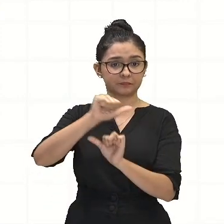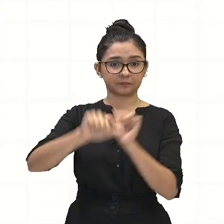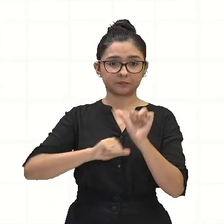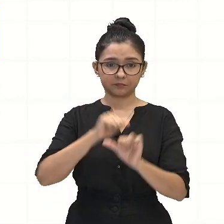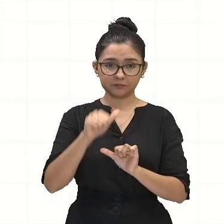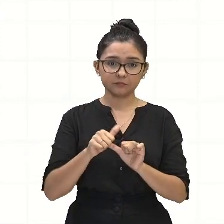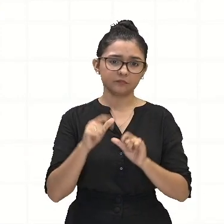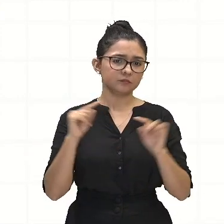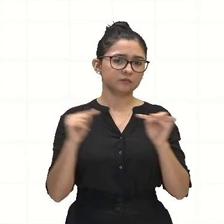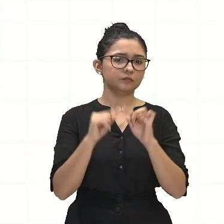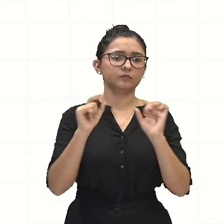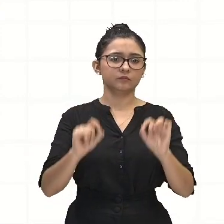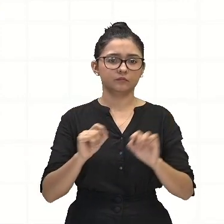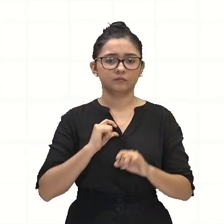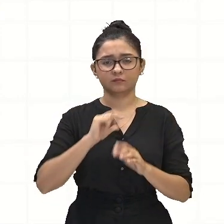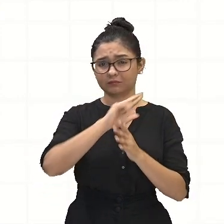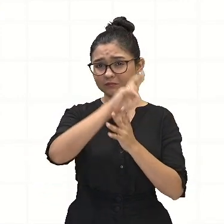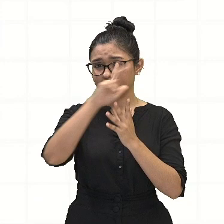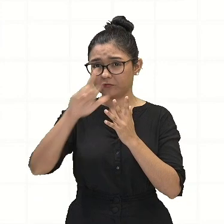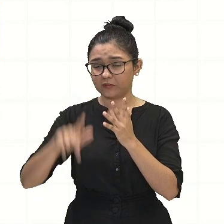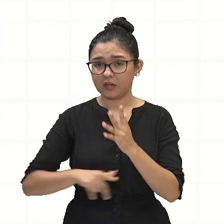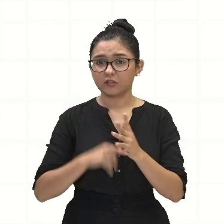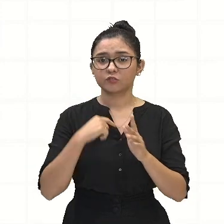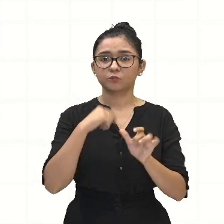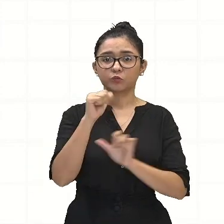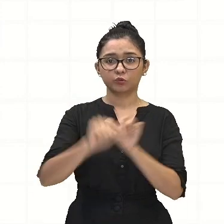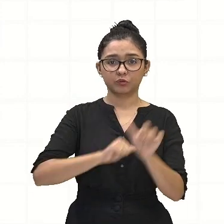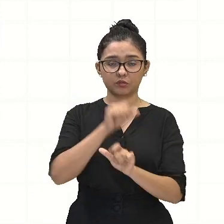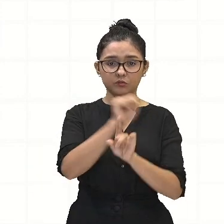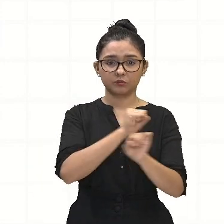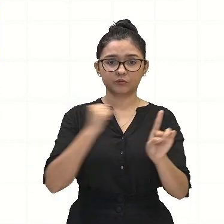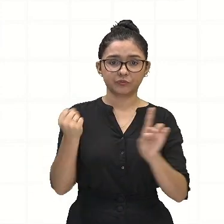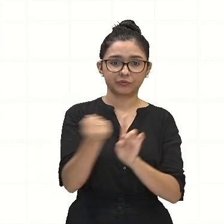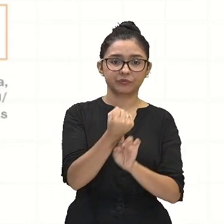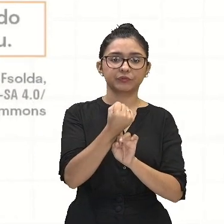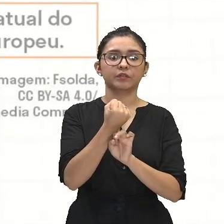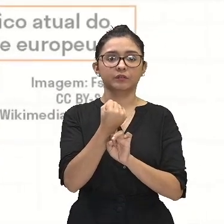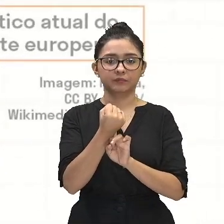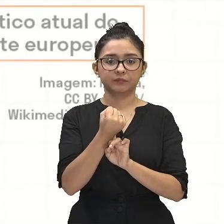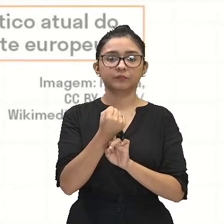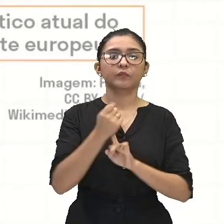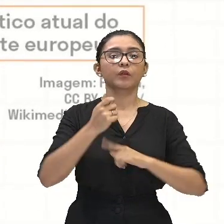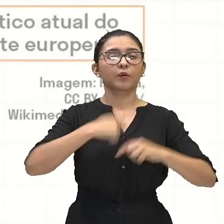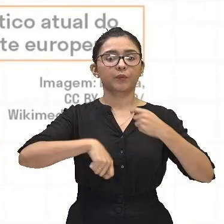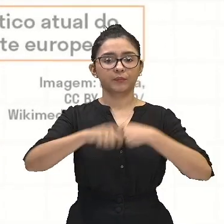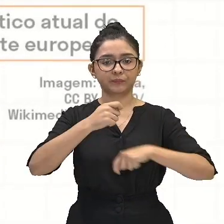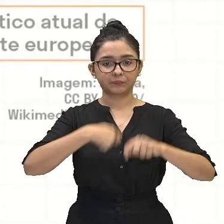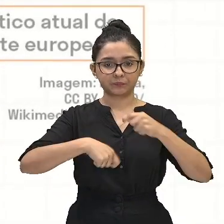estava associada a uma série de mudanças sociais,